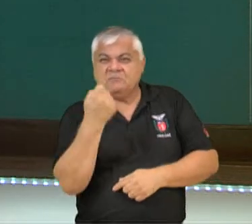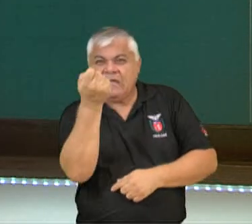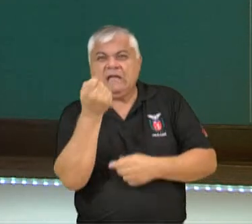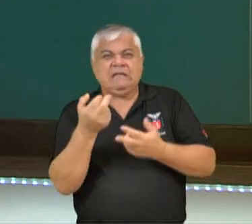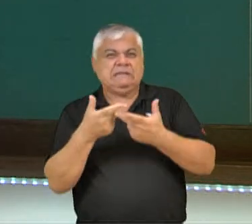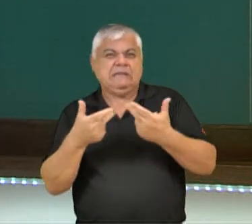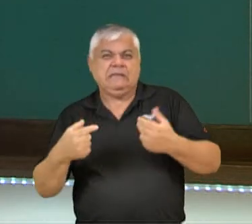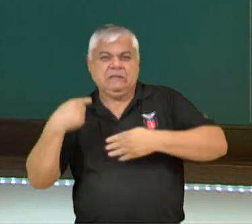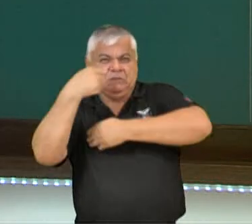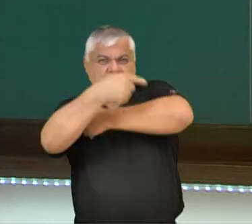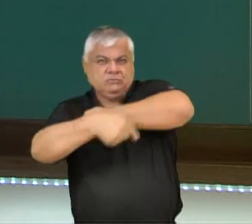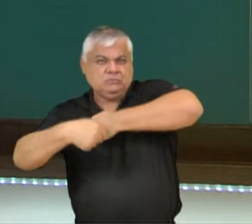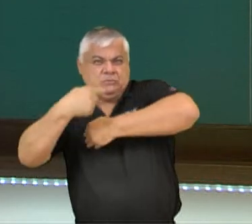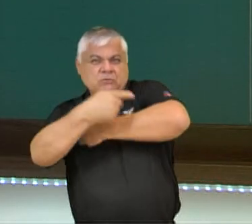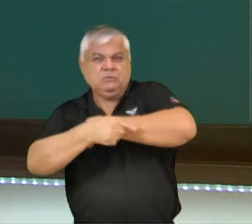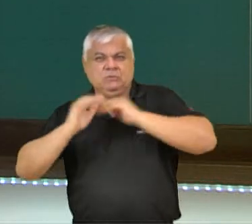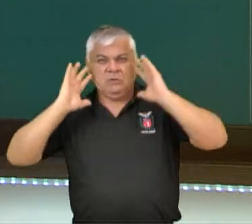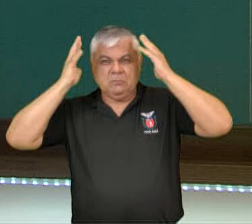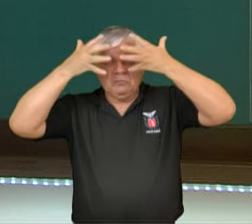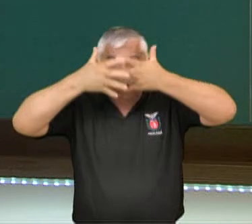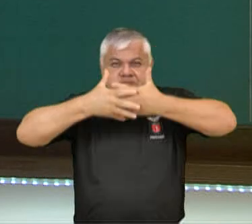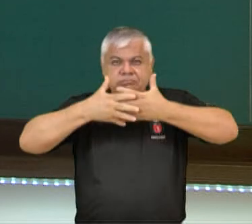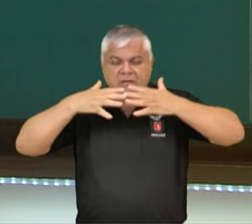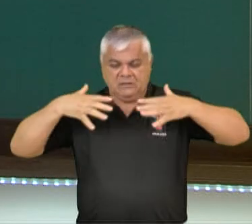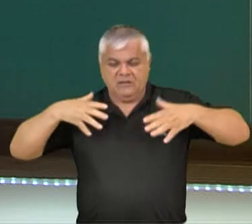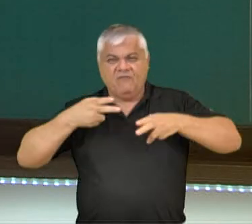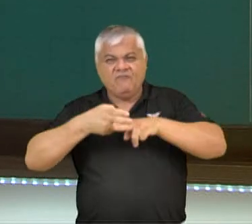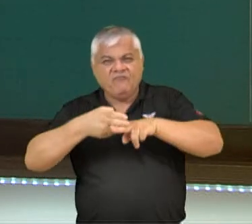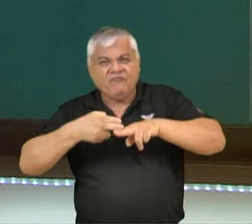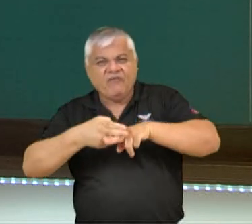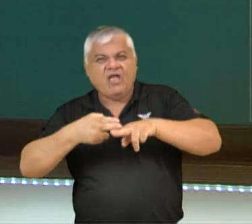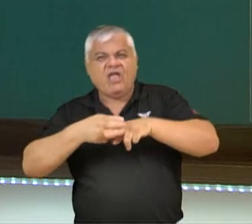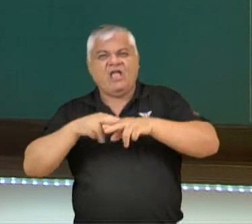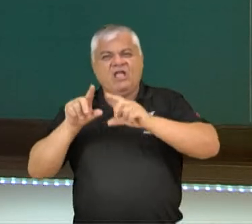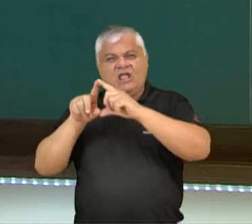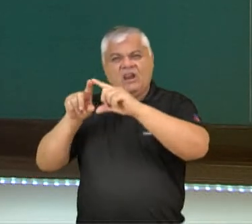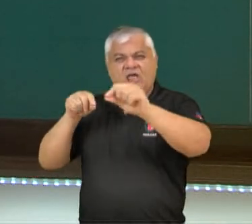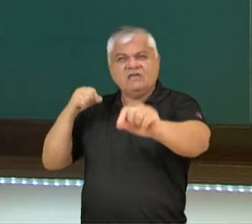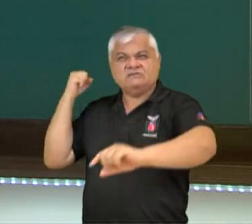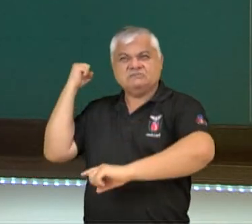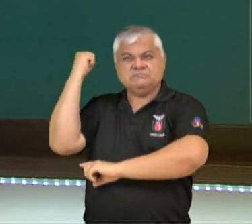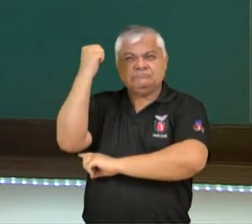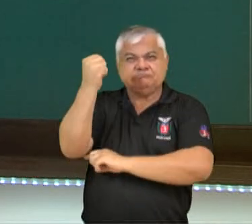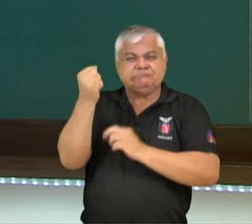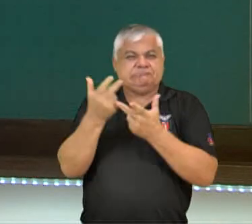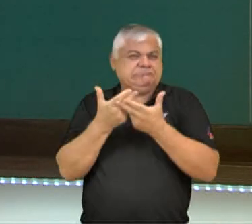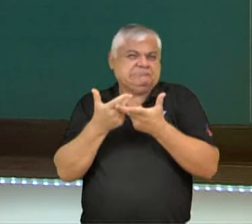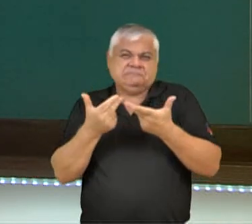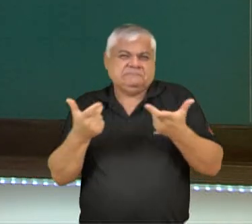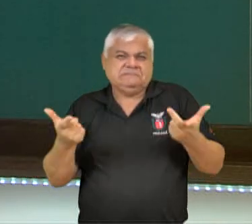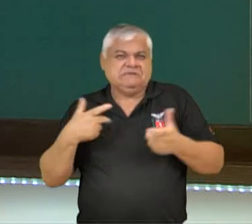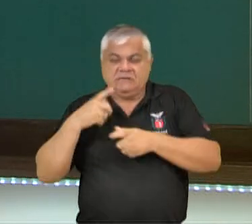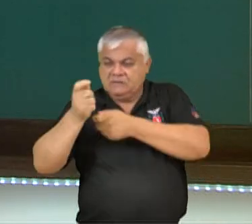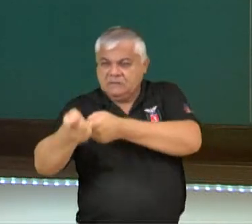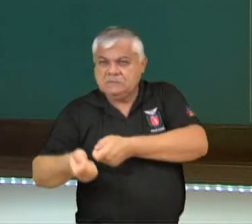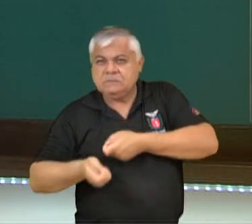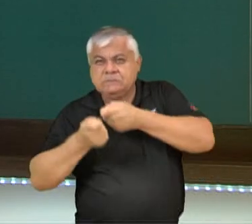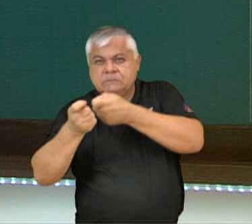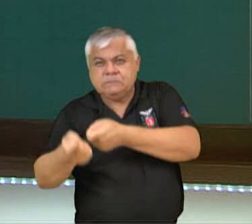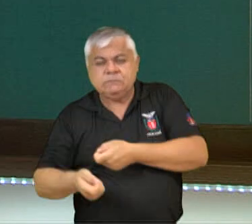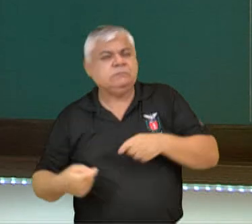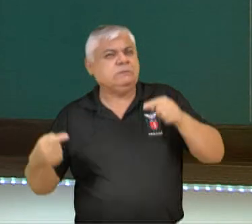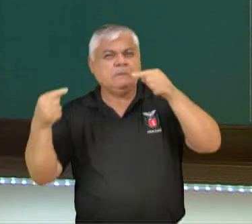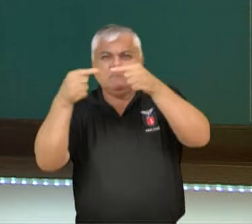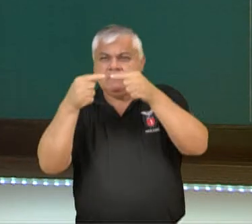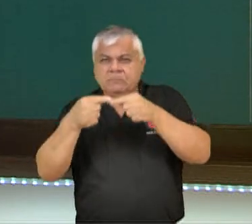enfim, o escudo, o capacete, a faca, a ponta de lança, ou mesmo, né, a enxada que está sendo